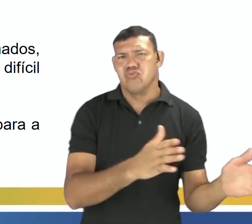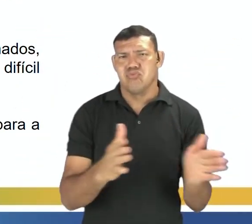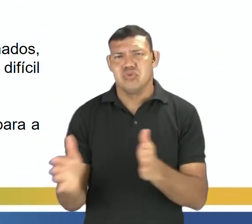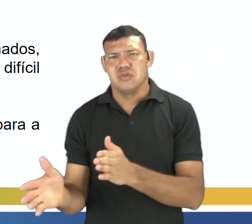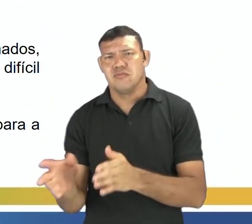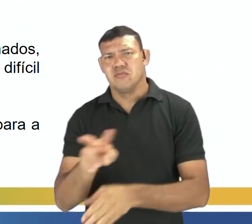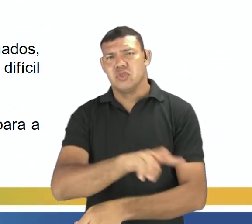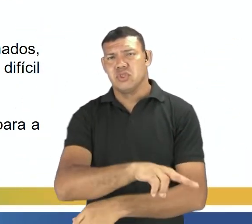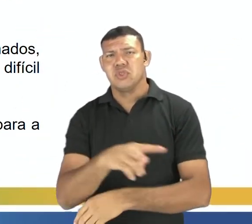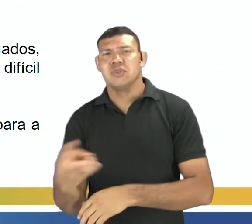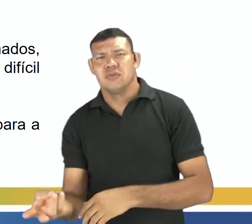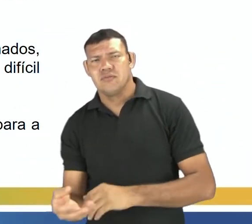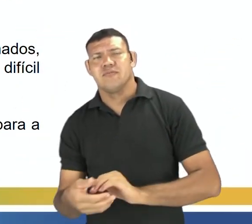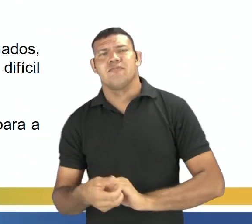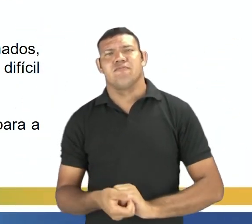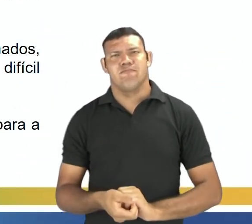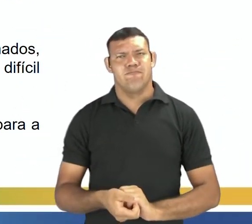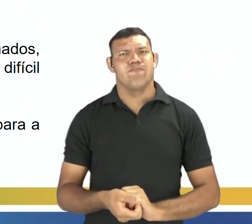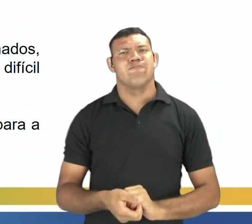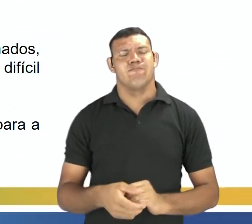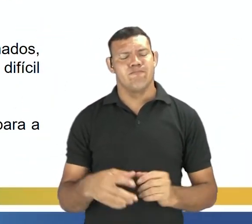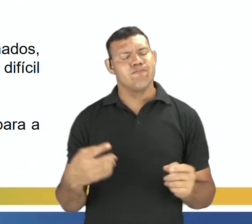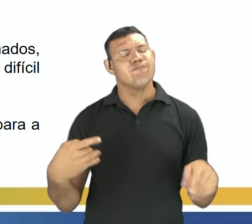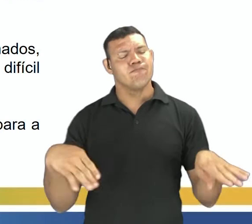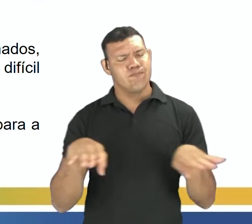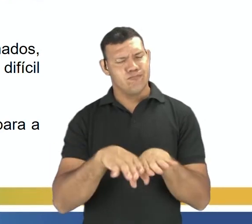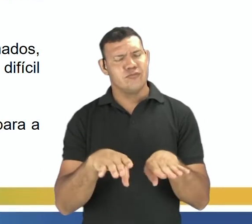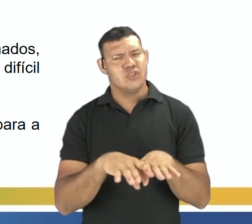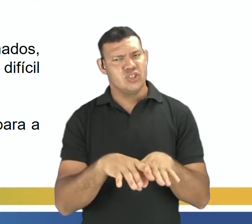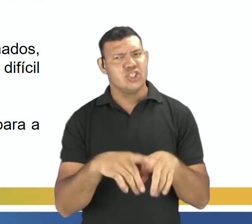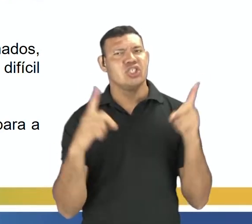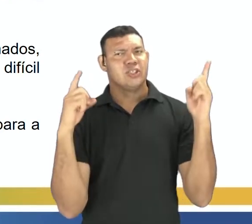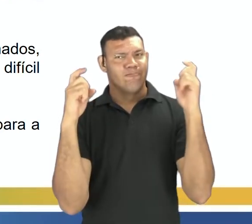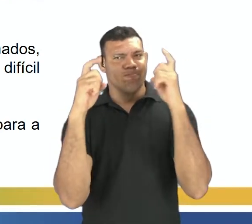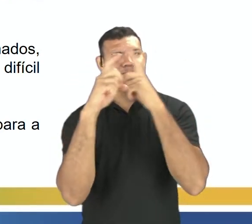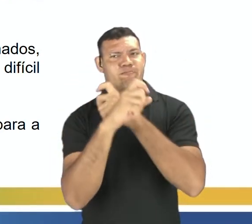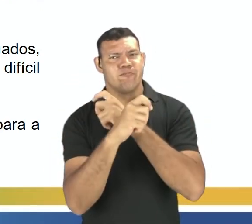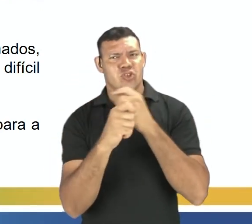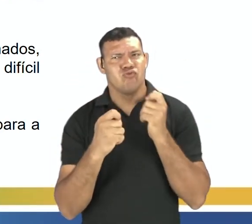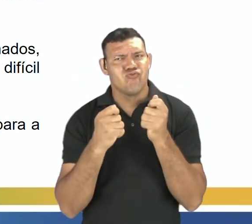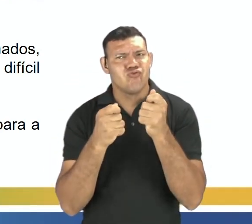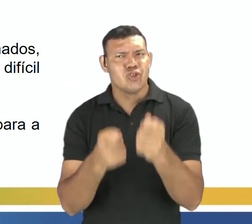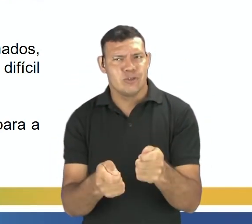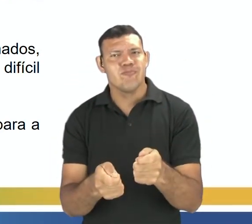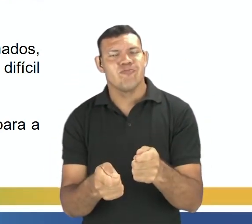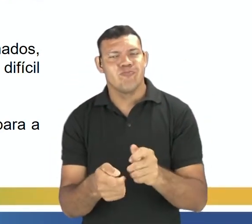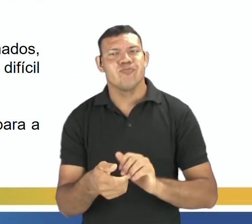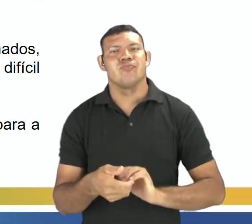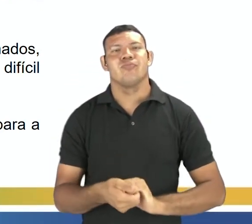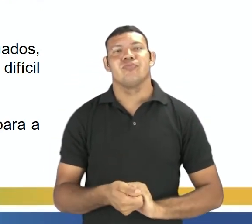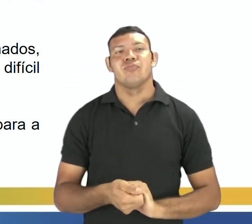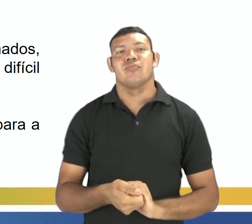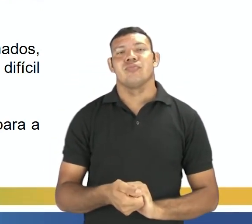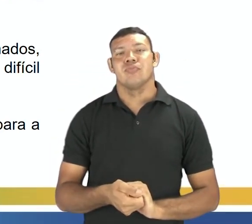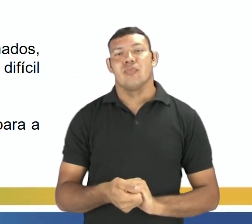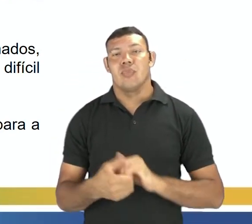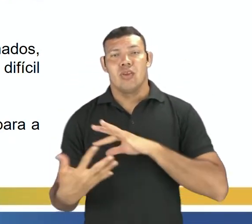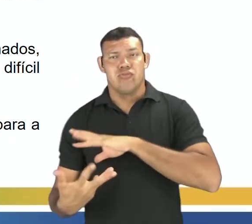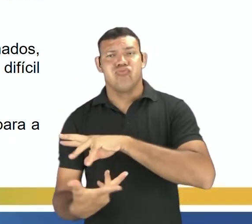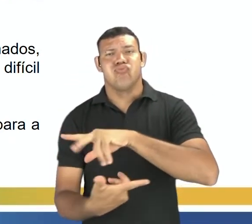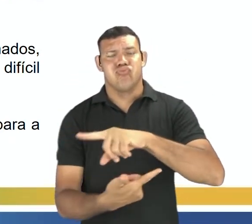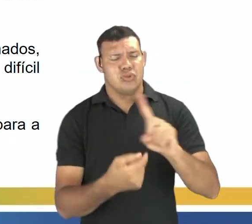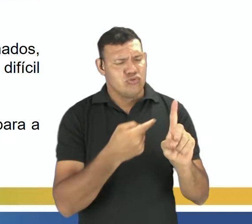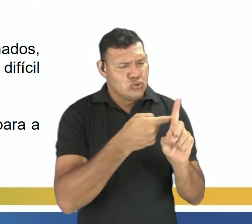fenômenos meteorológicos de difícil controle e previsão. Então, o aquecimento global, ele também, como consequência, ele